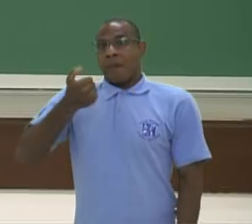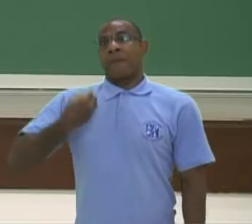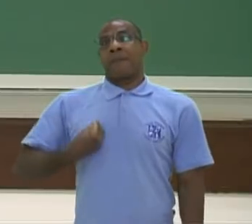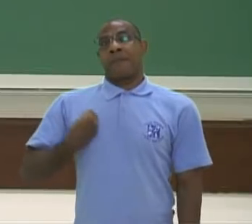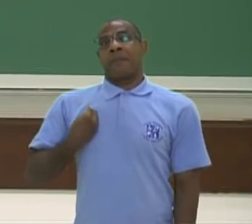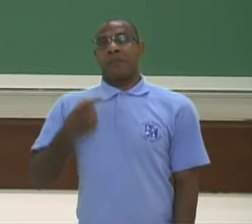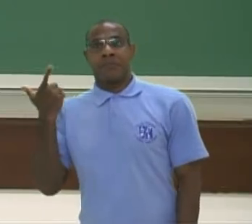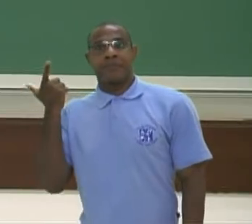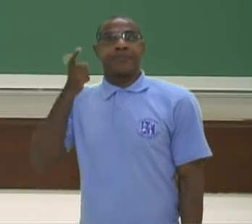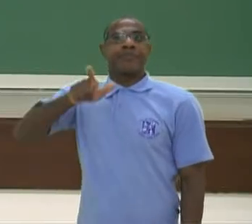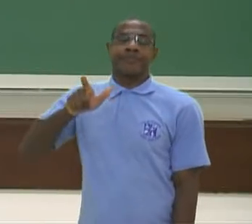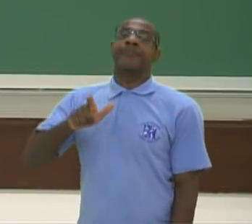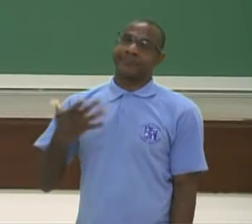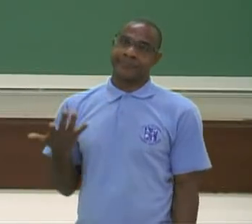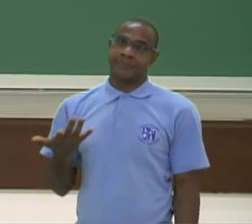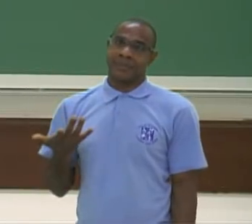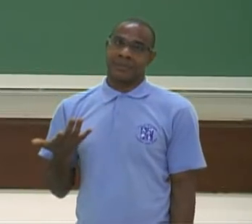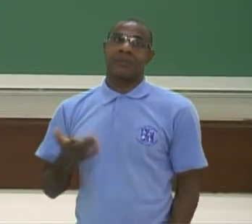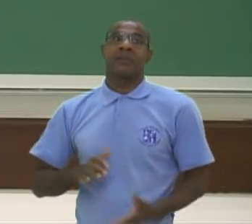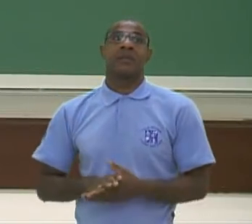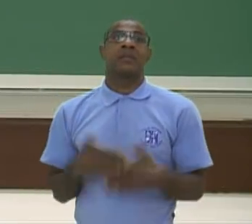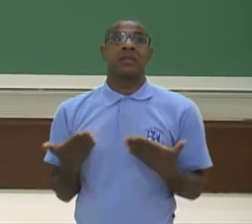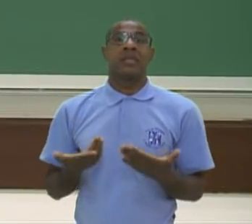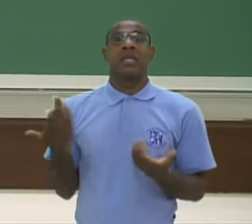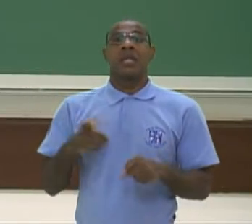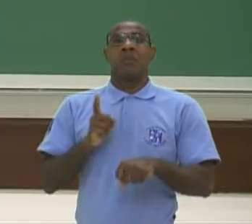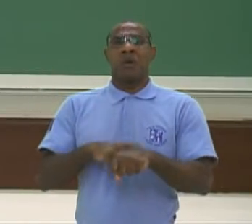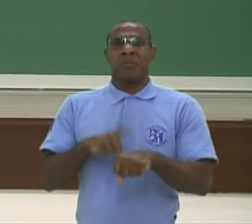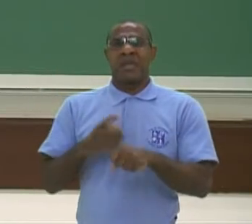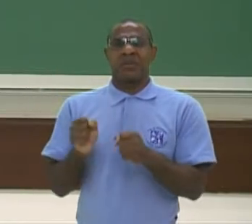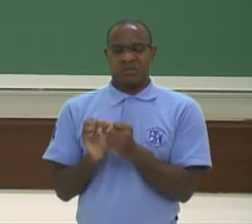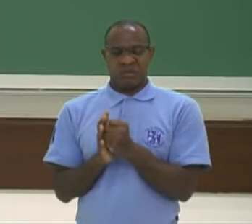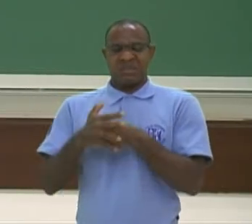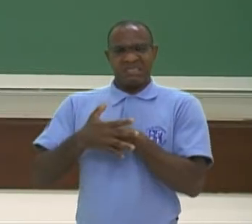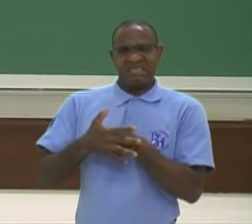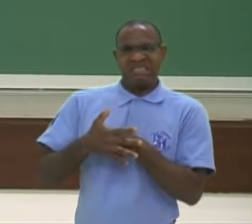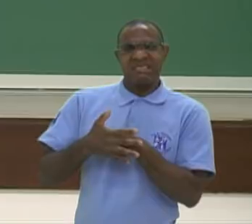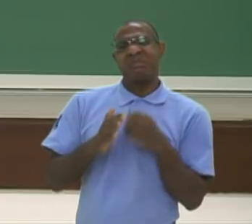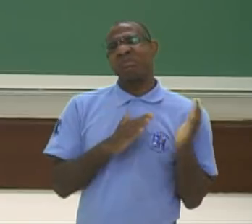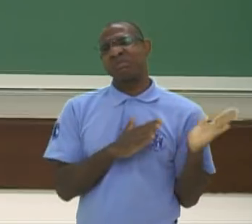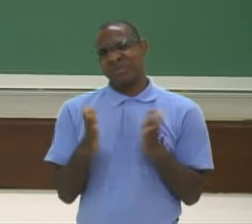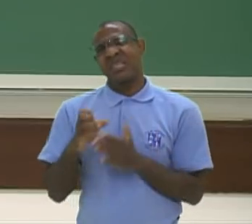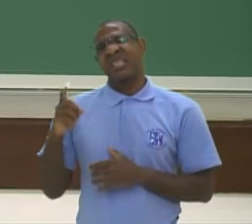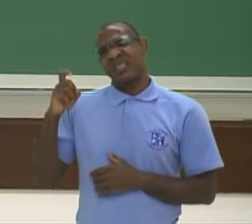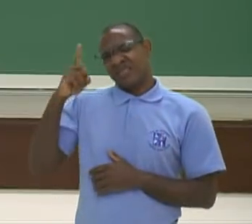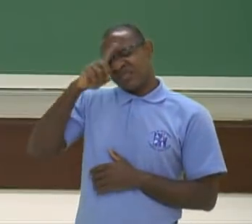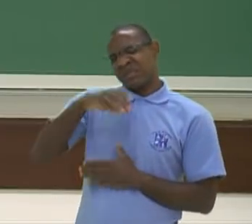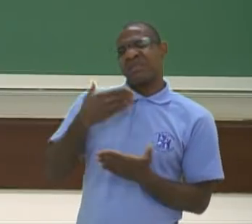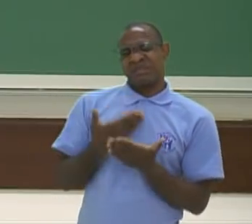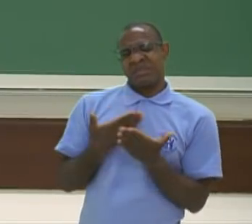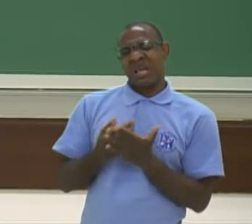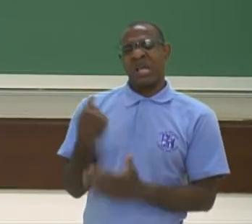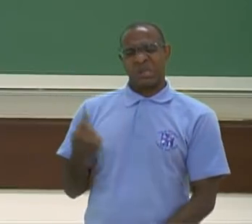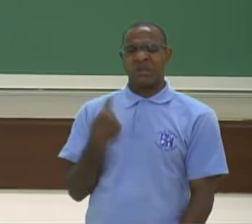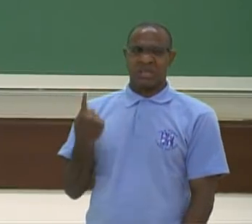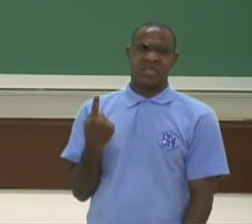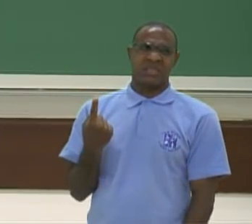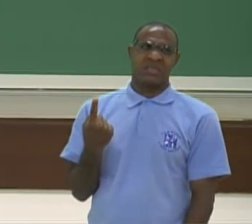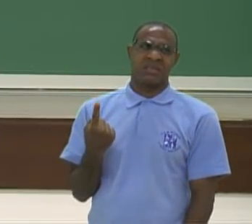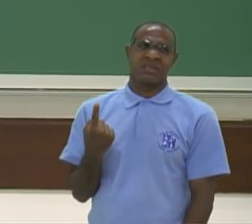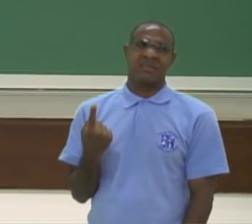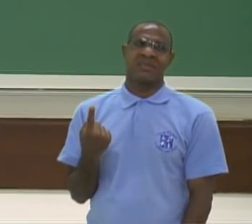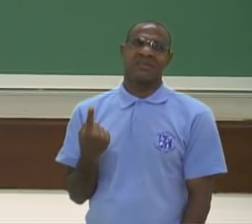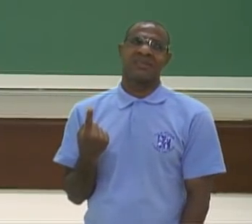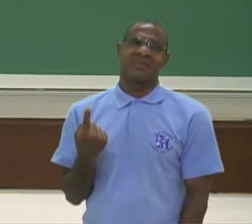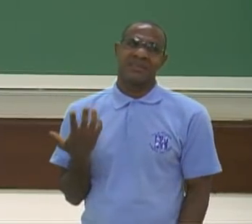coisas benéficas na vida. Então, nesse momento de pandemia, que eu sei que está difícil para estudar sozinho, suporte essas